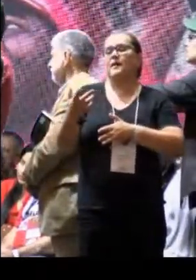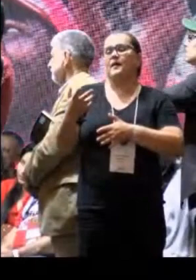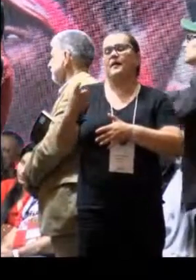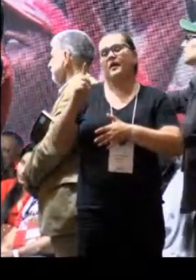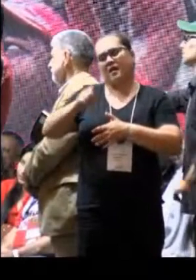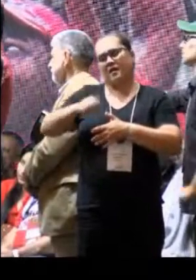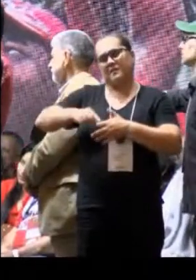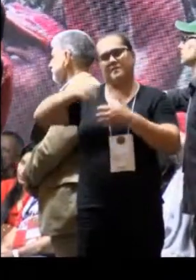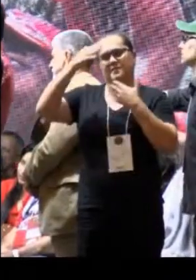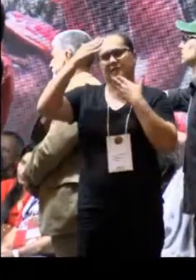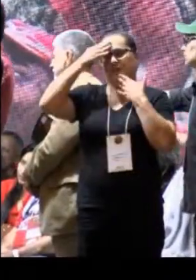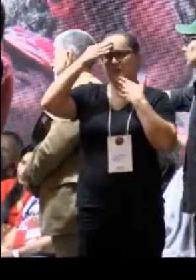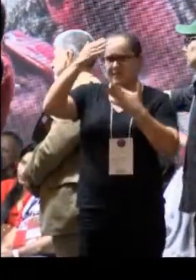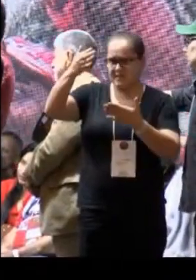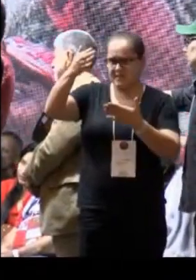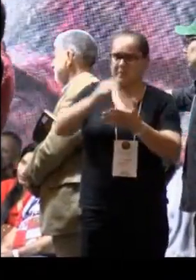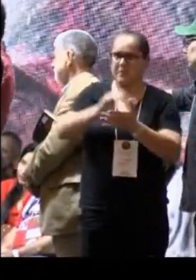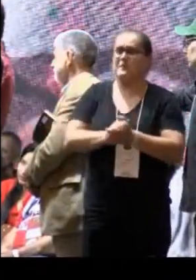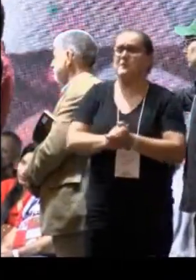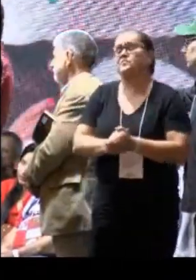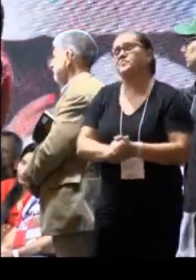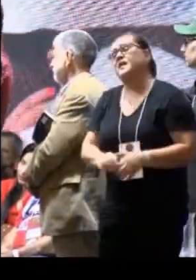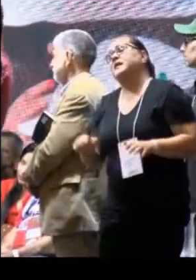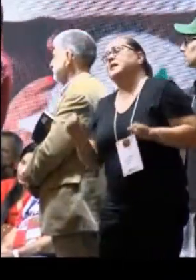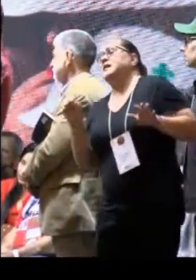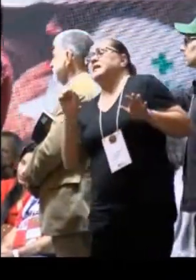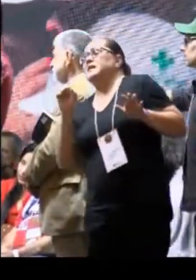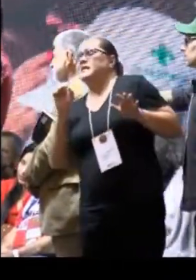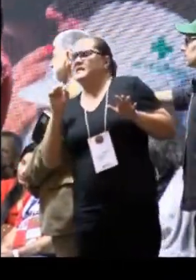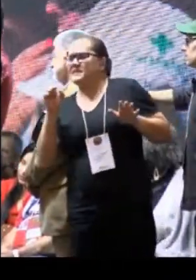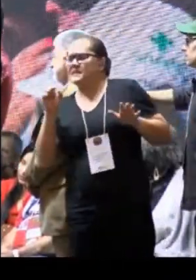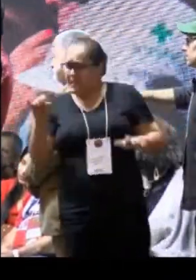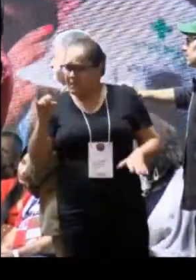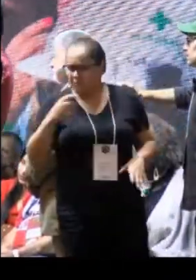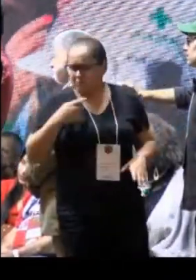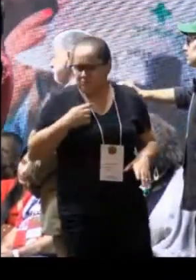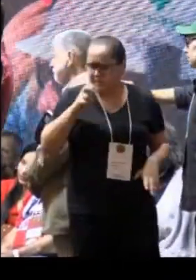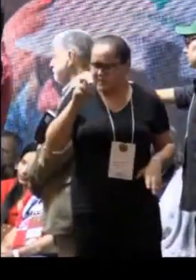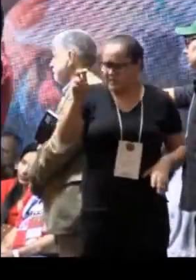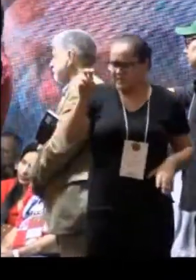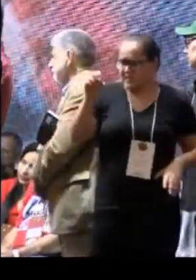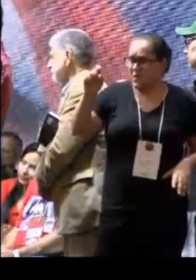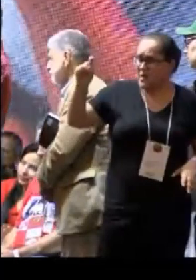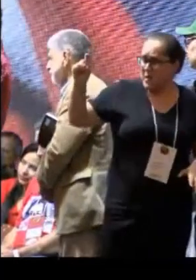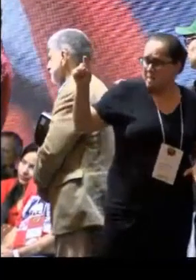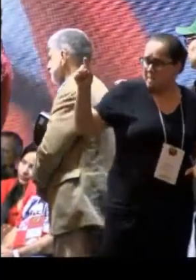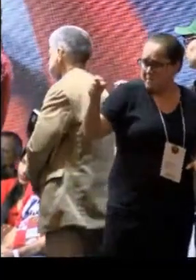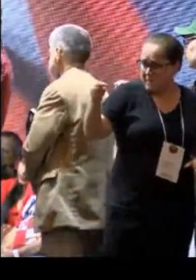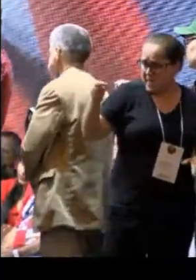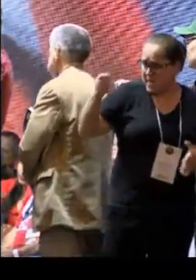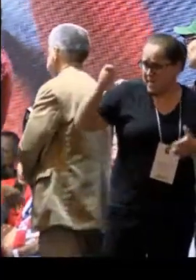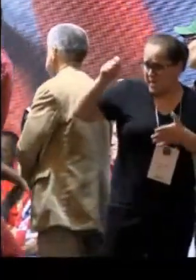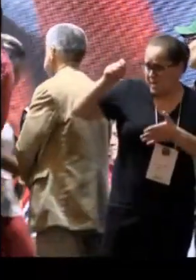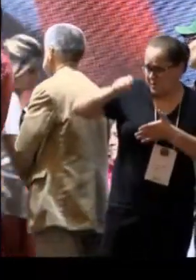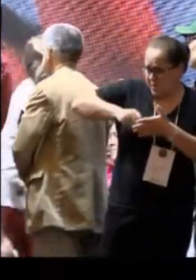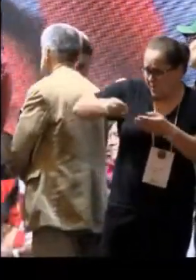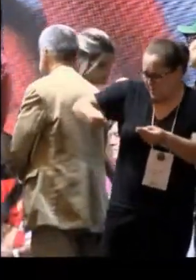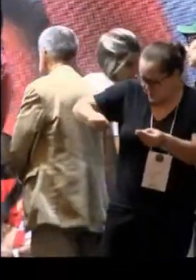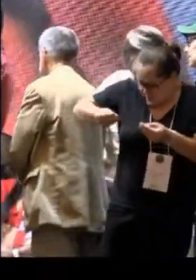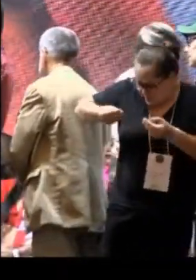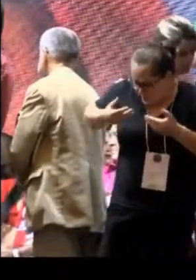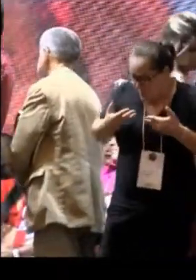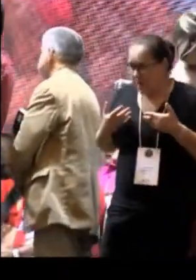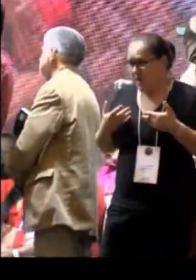de agradecimento. Eu, se ganhasse 50 bilhões, se o Dallaiol me desse todo o dinheiro que